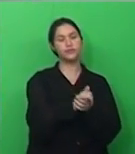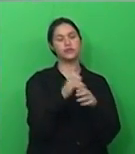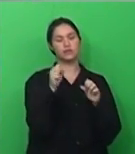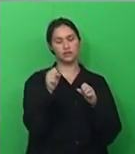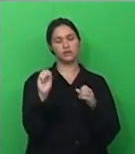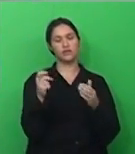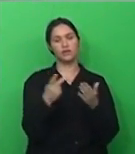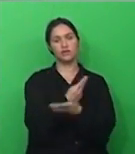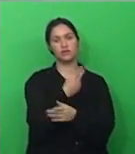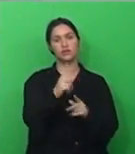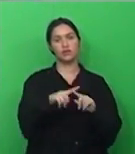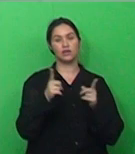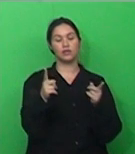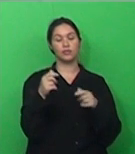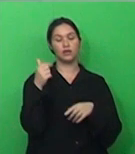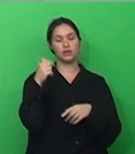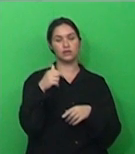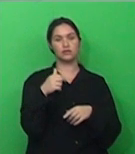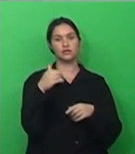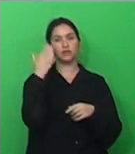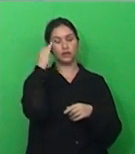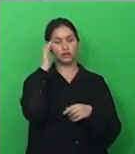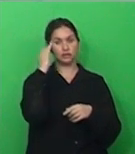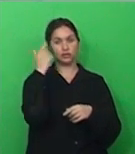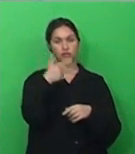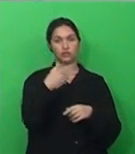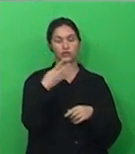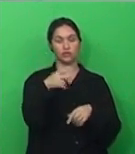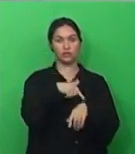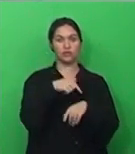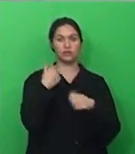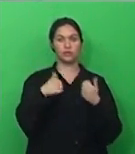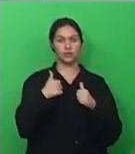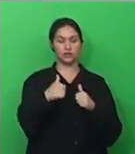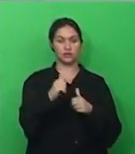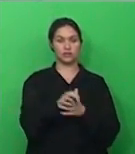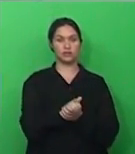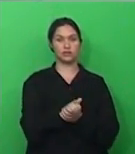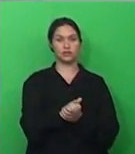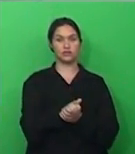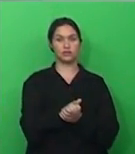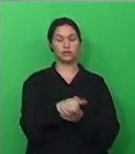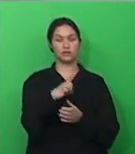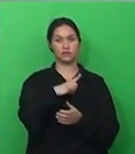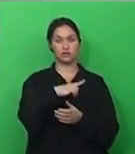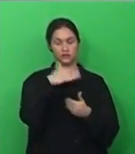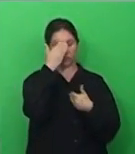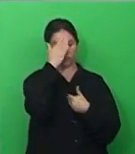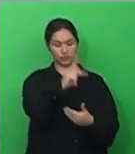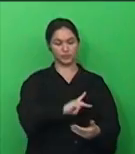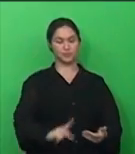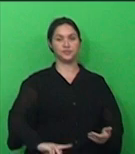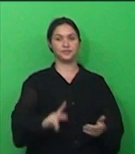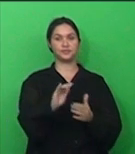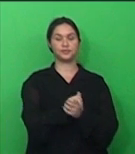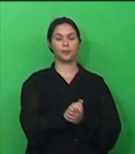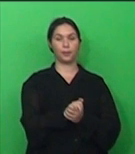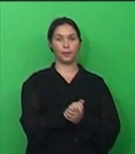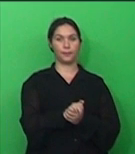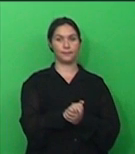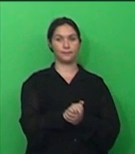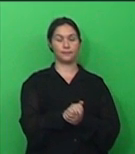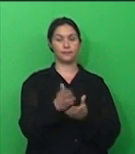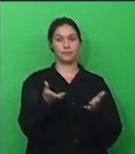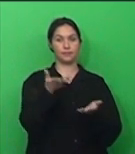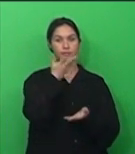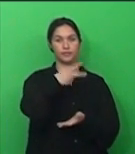horas deve continuar atendendo as pessoas durante o dia e a noite. Obrigado, senhor presidente. A